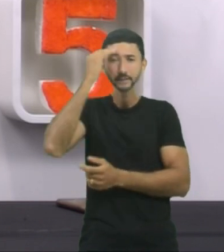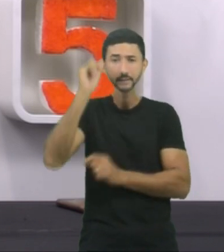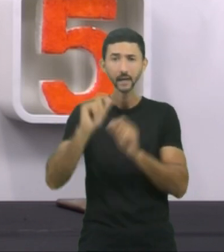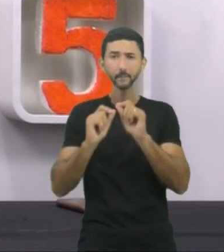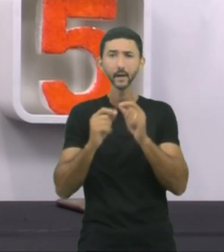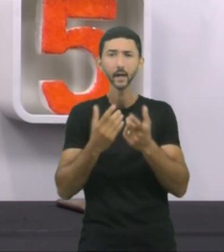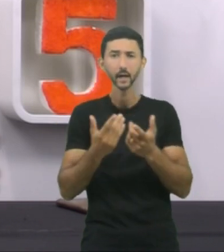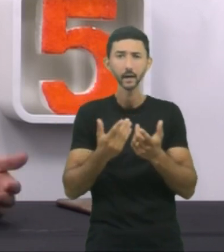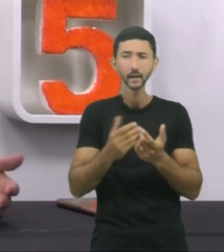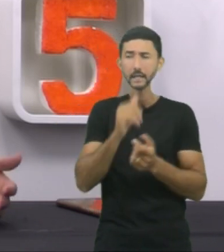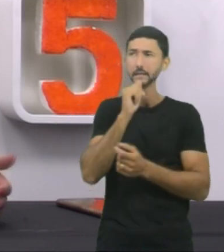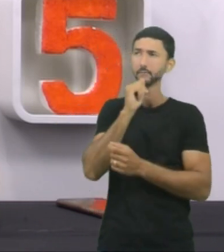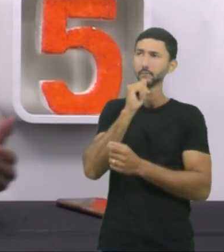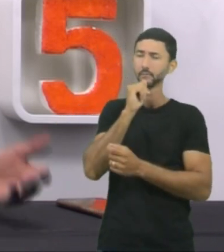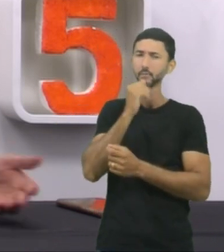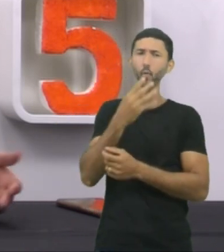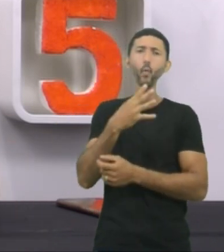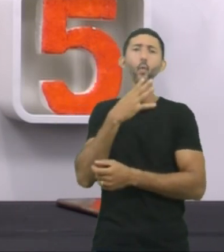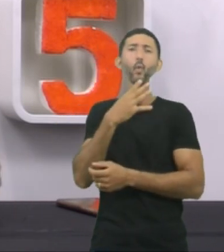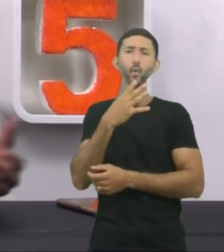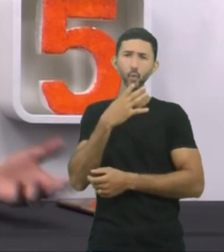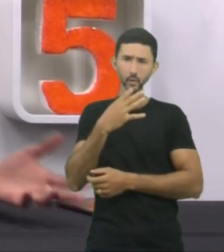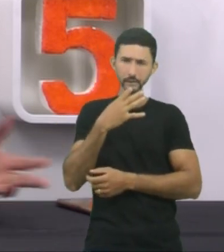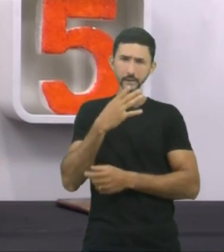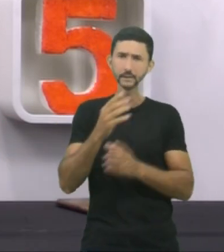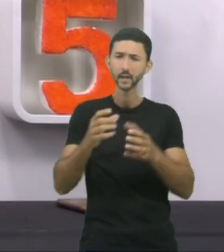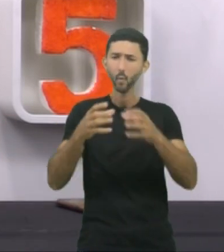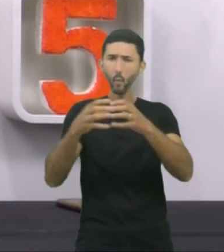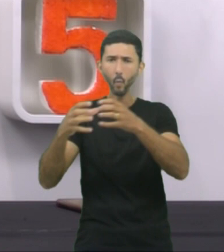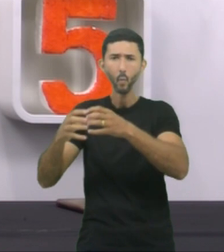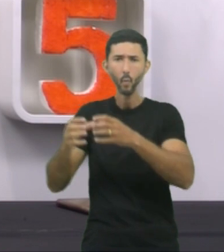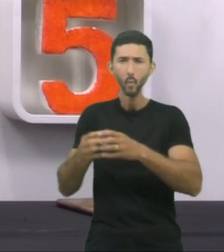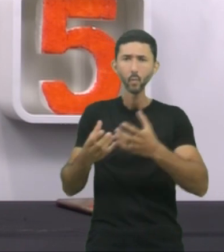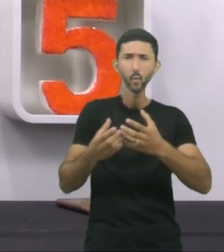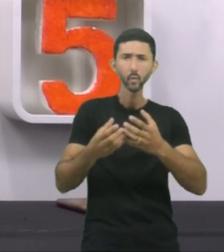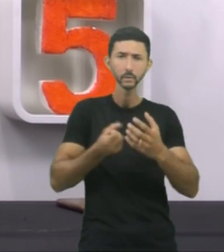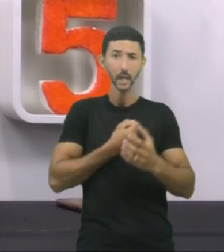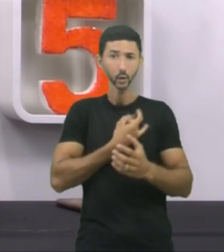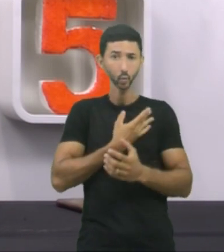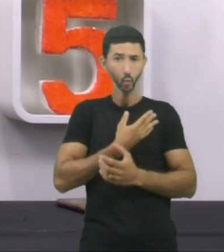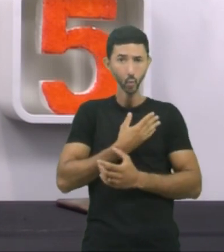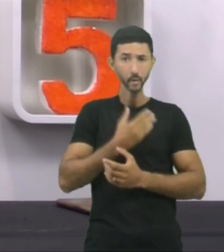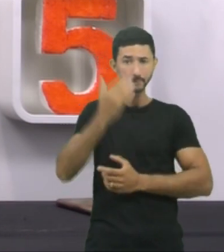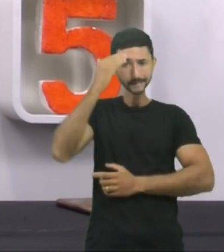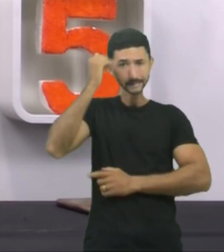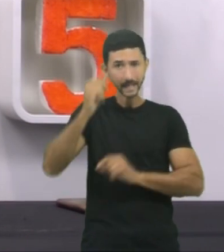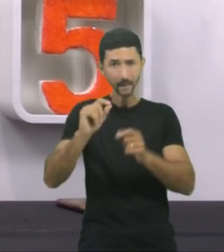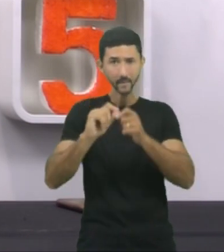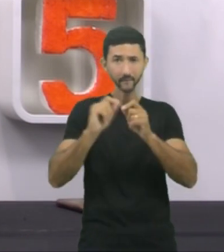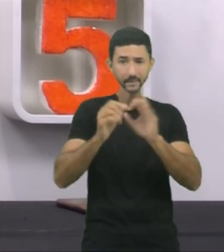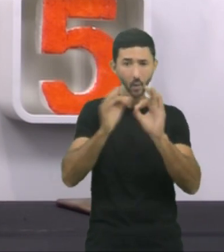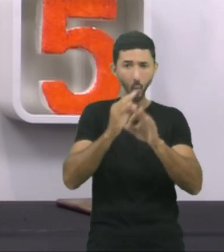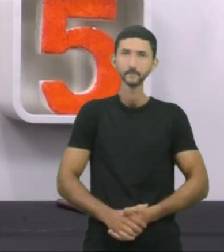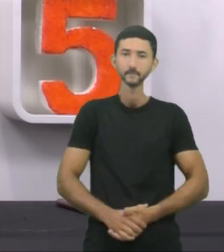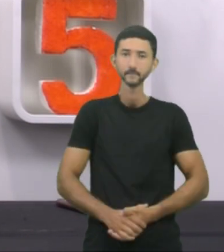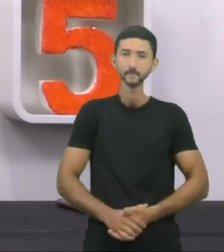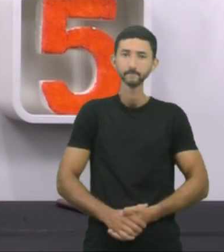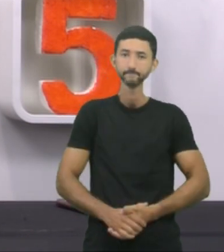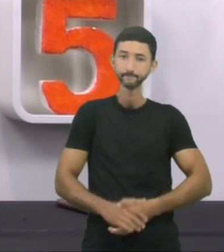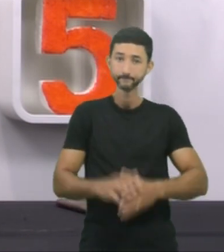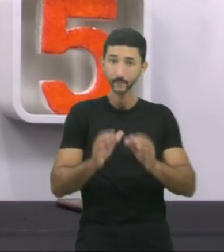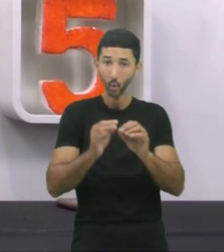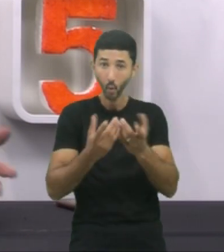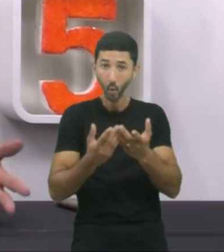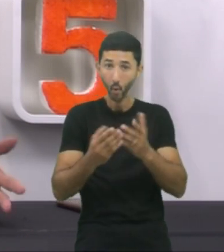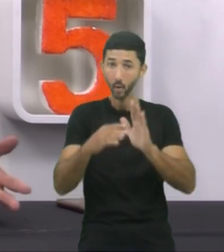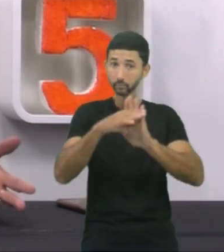importante você conhecer os conjuntos numéricos, para que você consiga fazer as operações